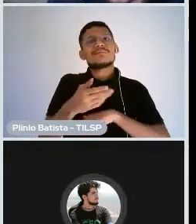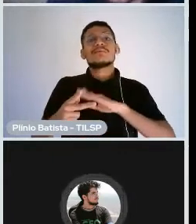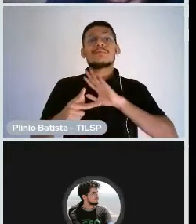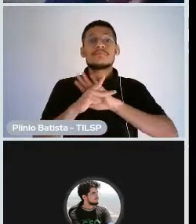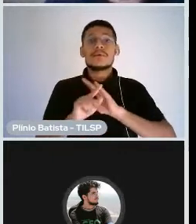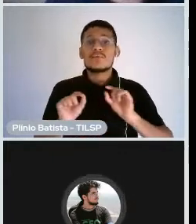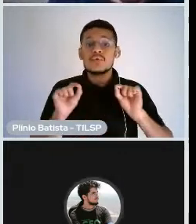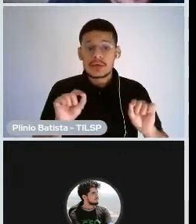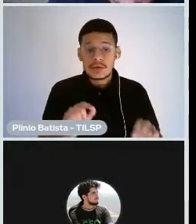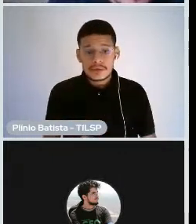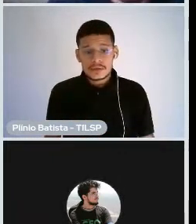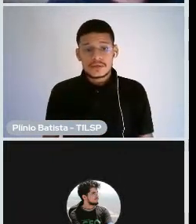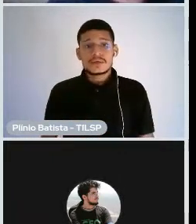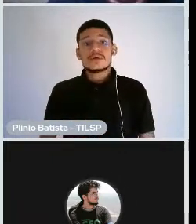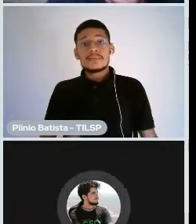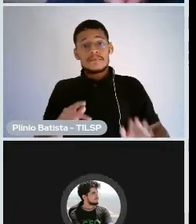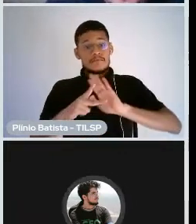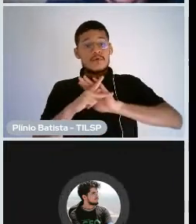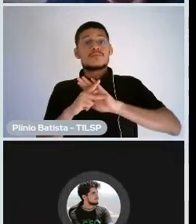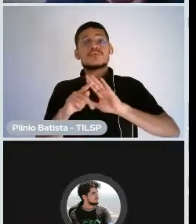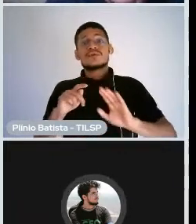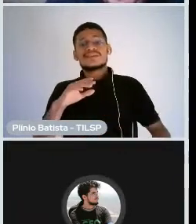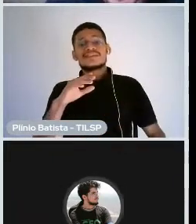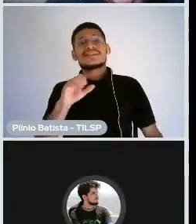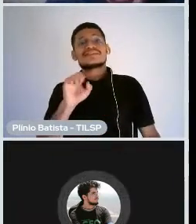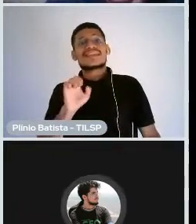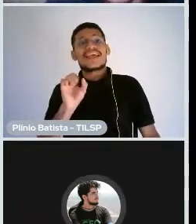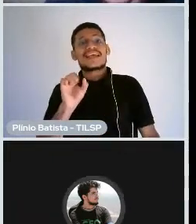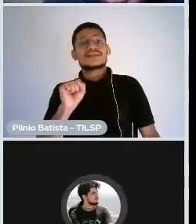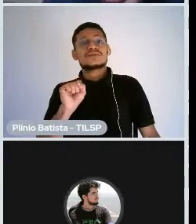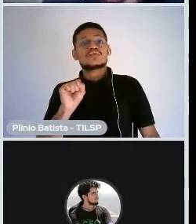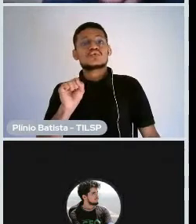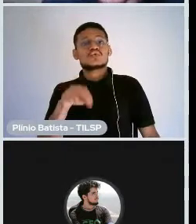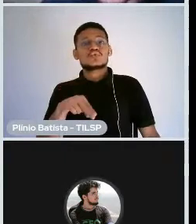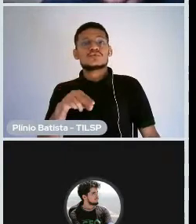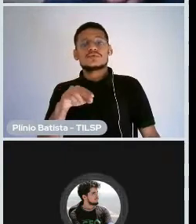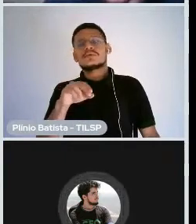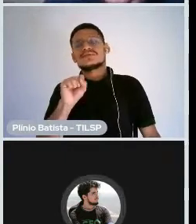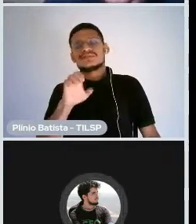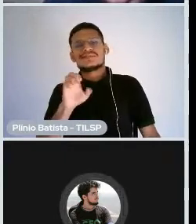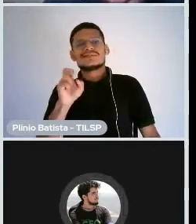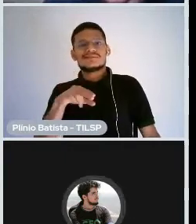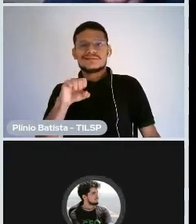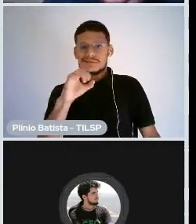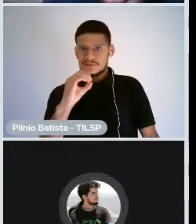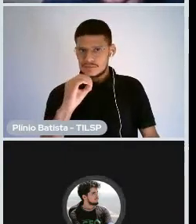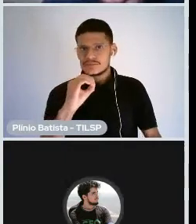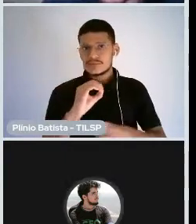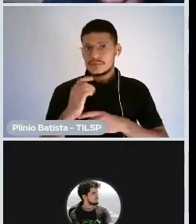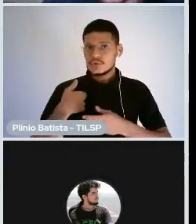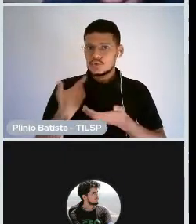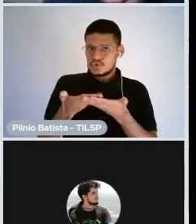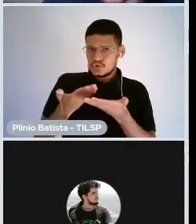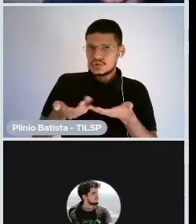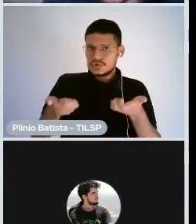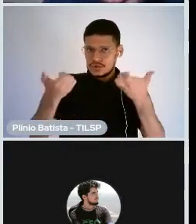Isso também entra bastante no censo. E a gente pode ver bastante isso, algumas coisas que a gente vai ser abordado nessa aula